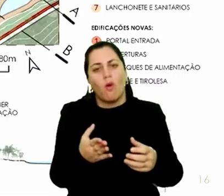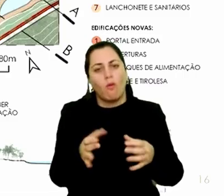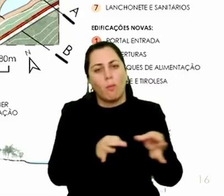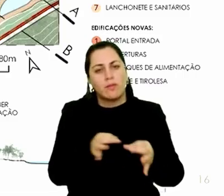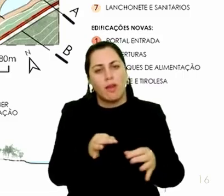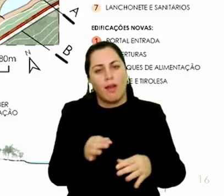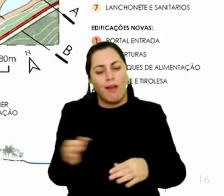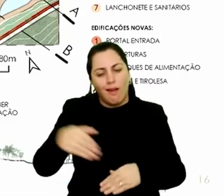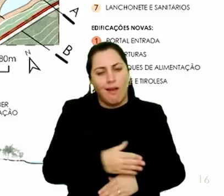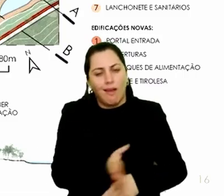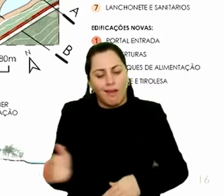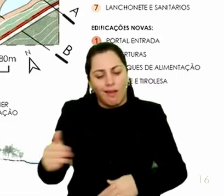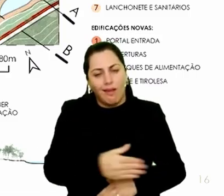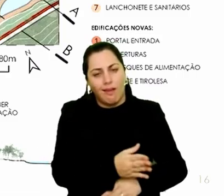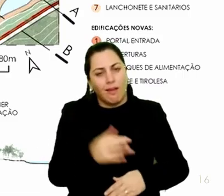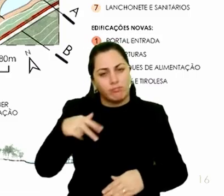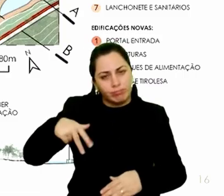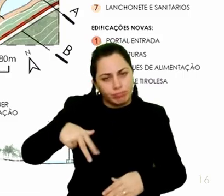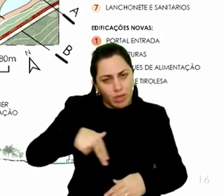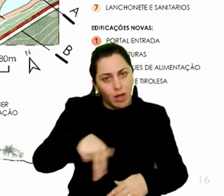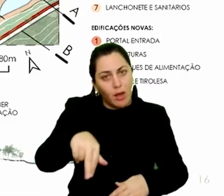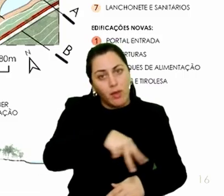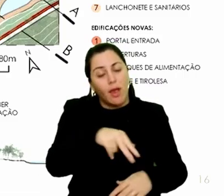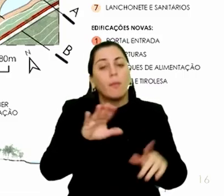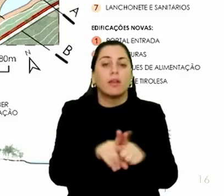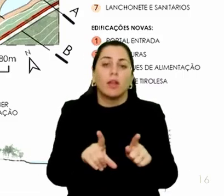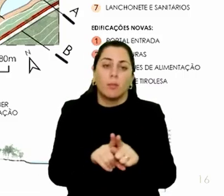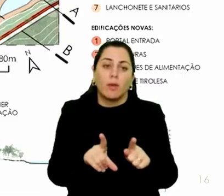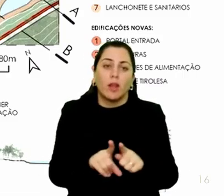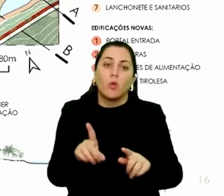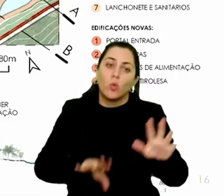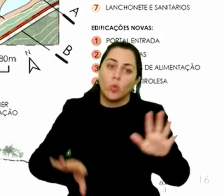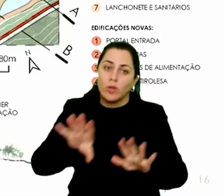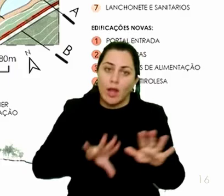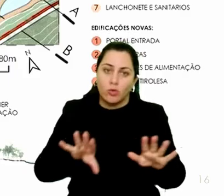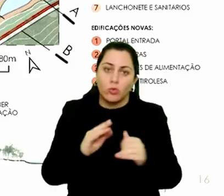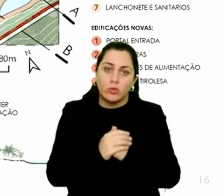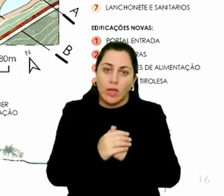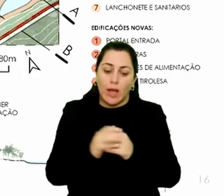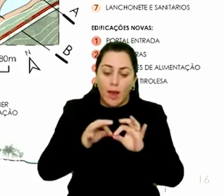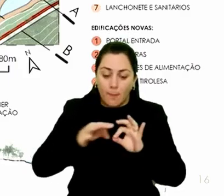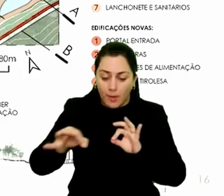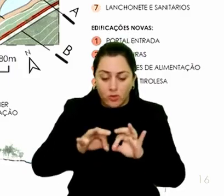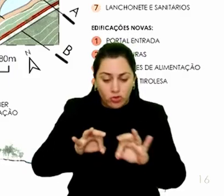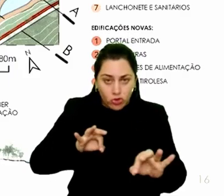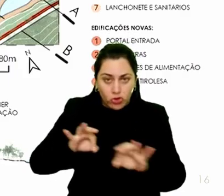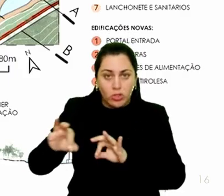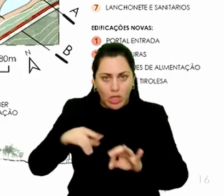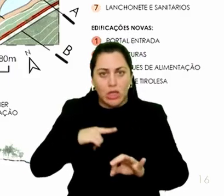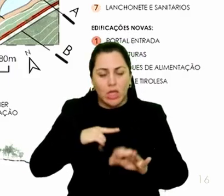caminhos, foi tomado um cuidado para que não houvesse a ultrapassagem da metragem de